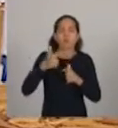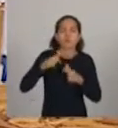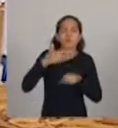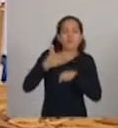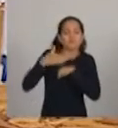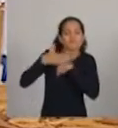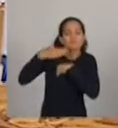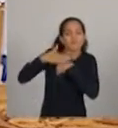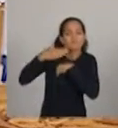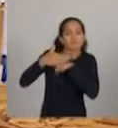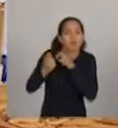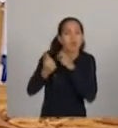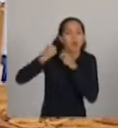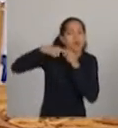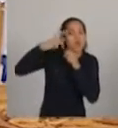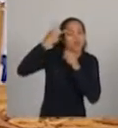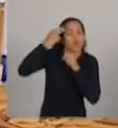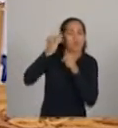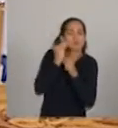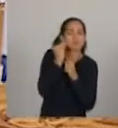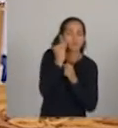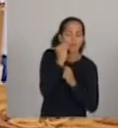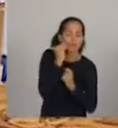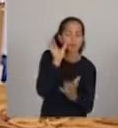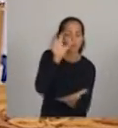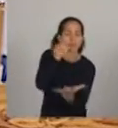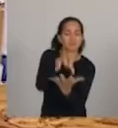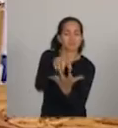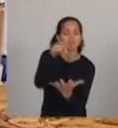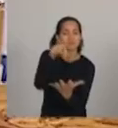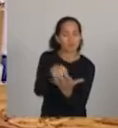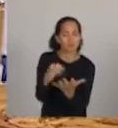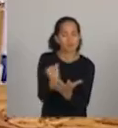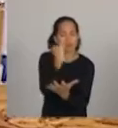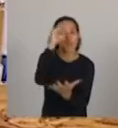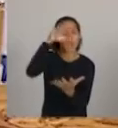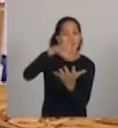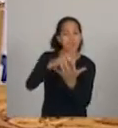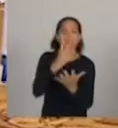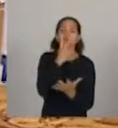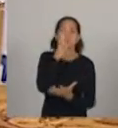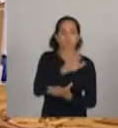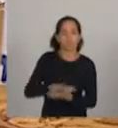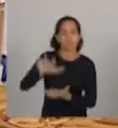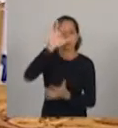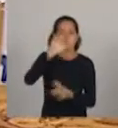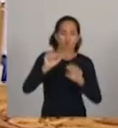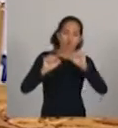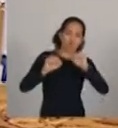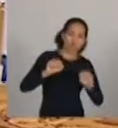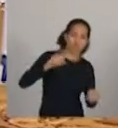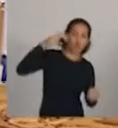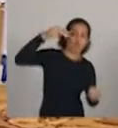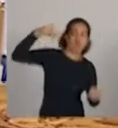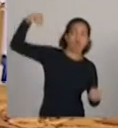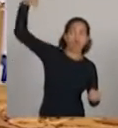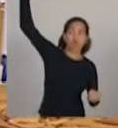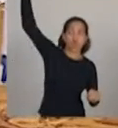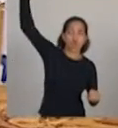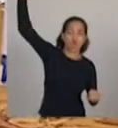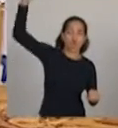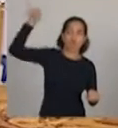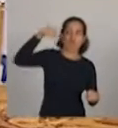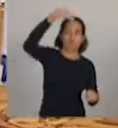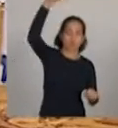tenhamos reabilitação desse pessoal. Uma na região metropolitana, outra no sul, outra na região norte ou noroeste